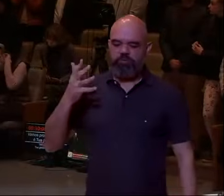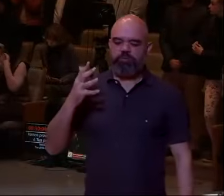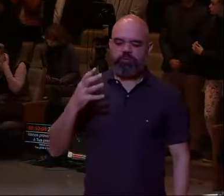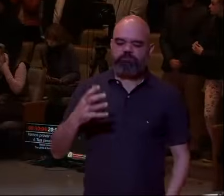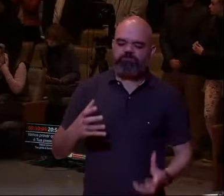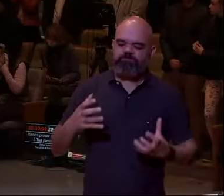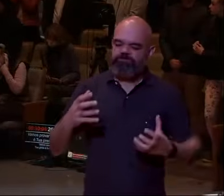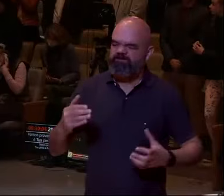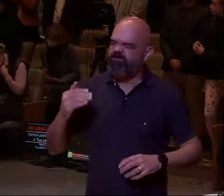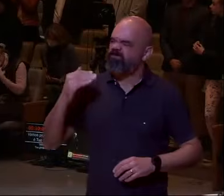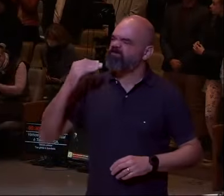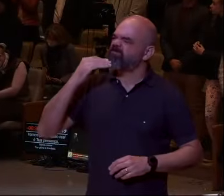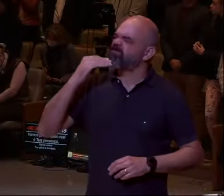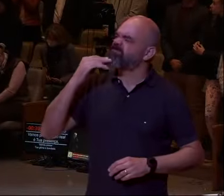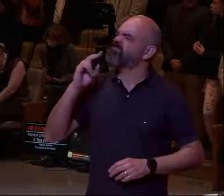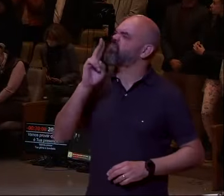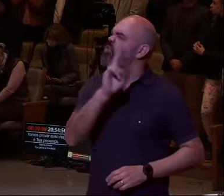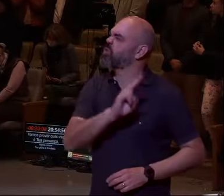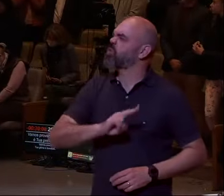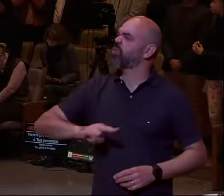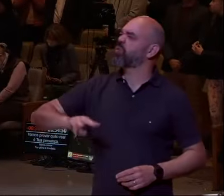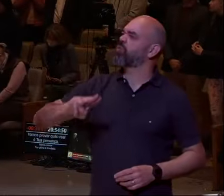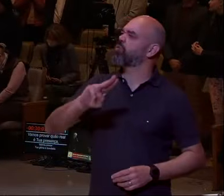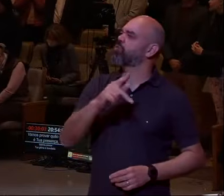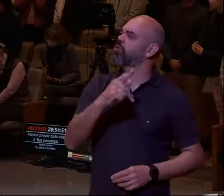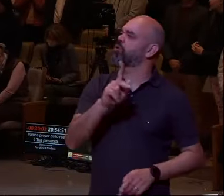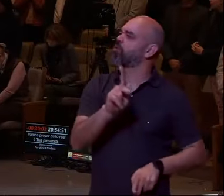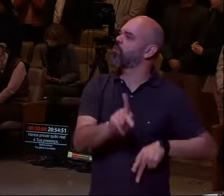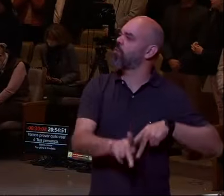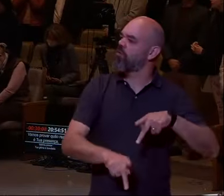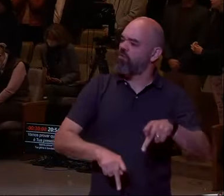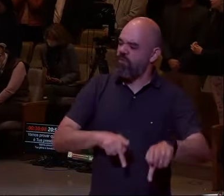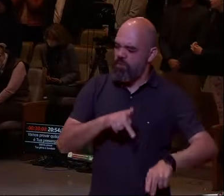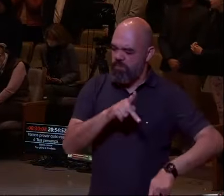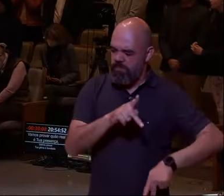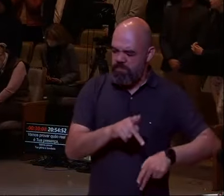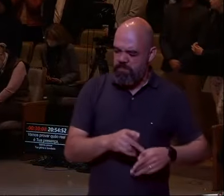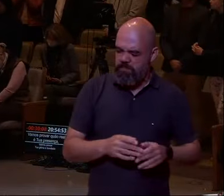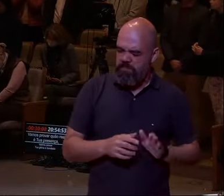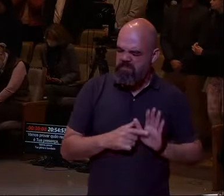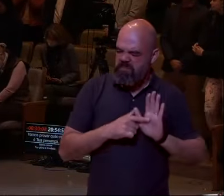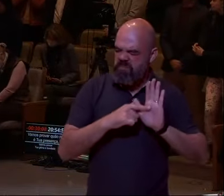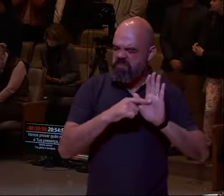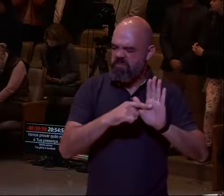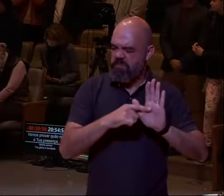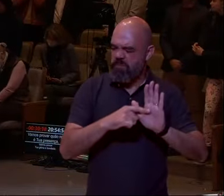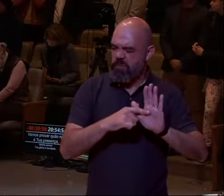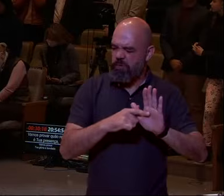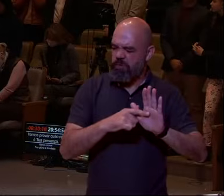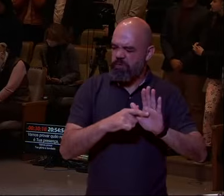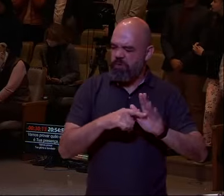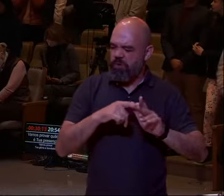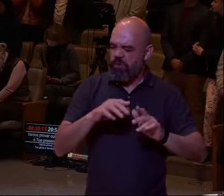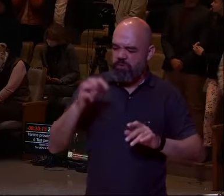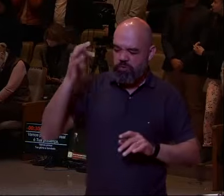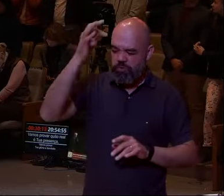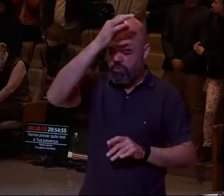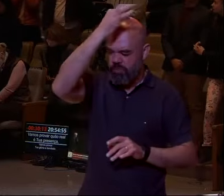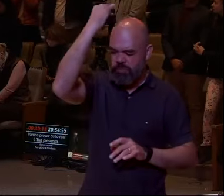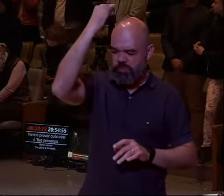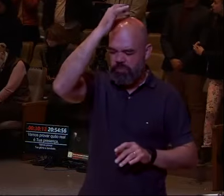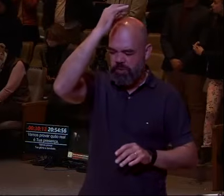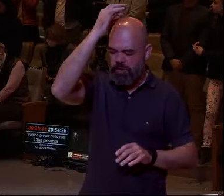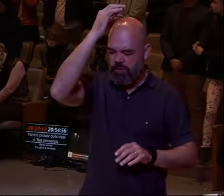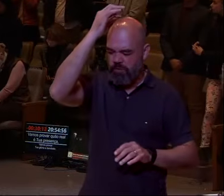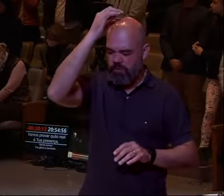te pedir, usa esse teu povo, unge a boca desse povo, coloca, Senhor, de um enchimento espiritual sobre eles,